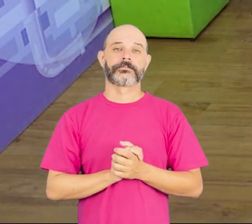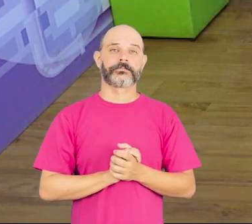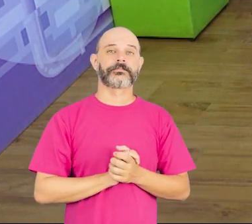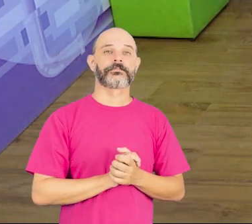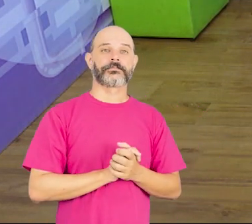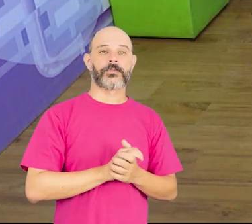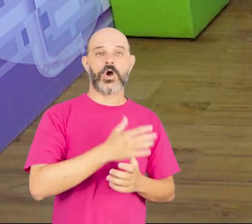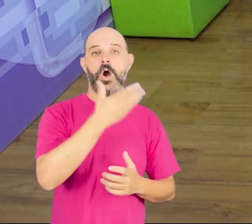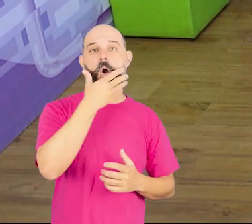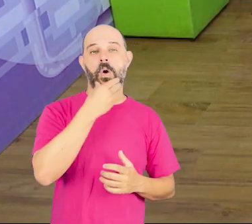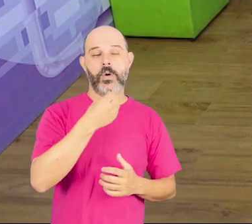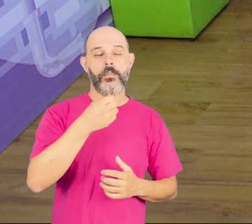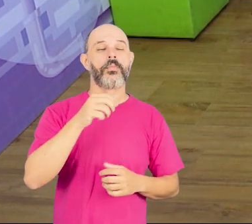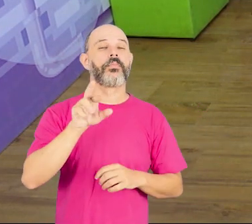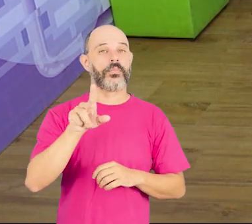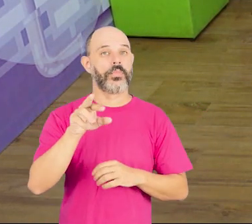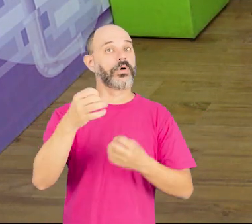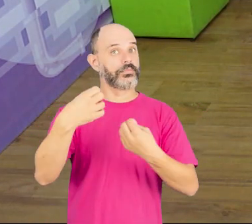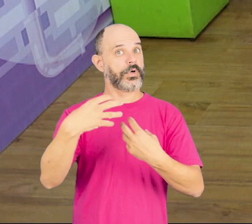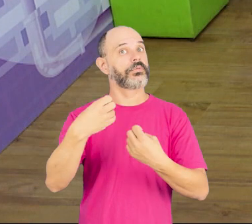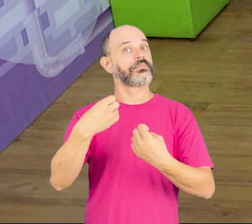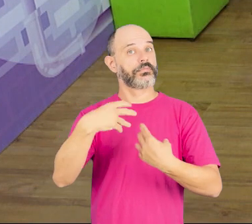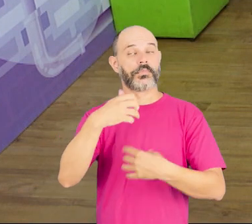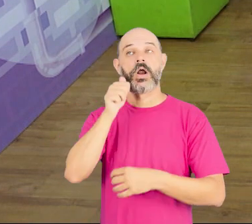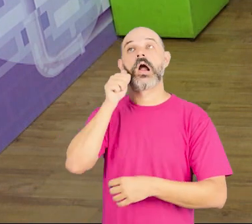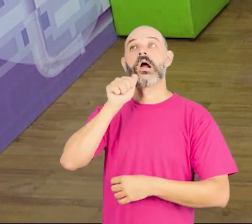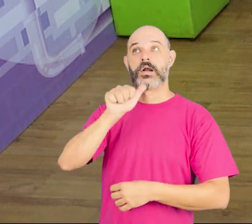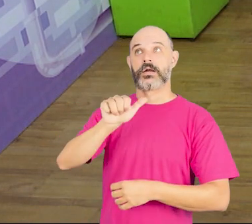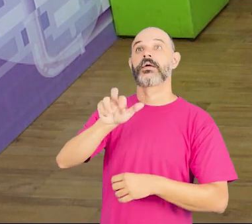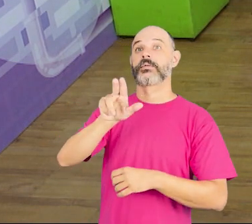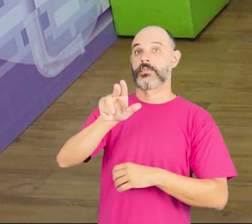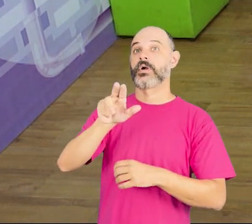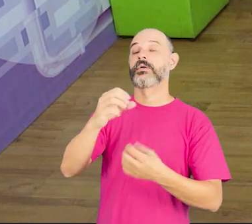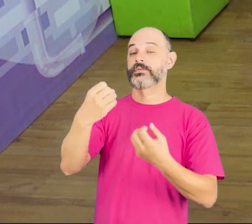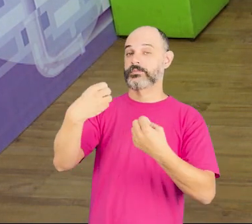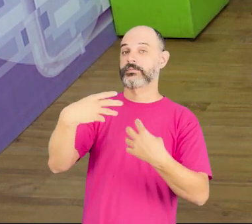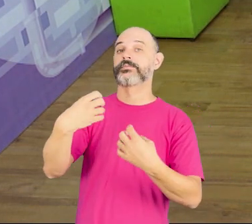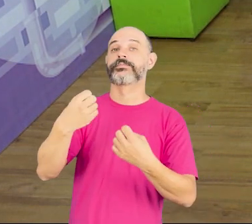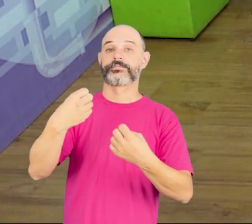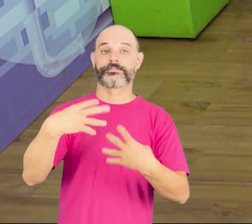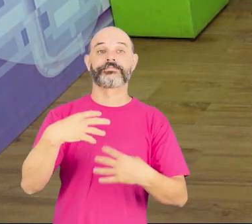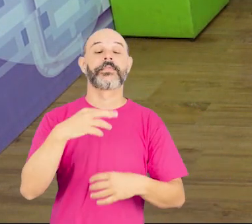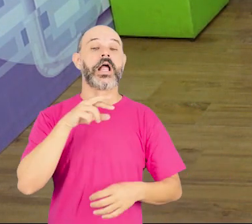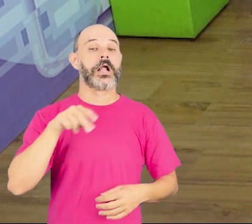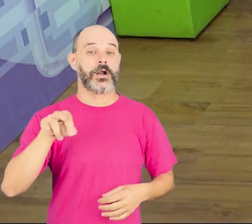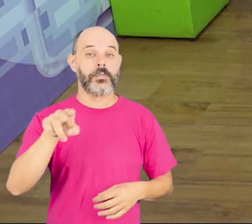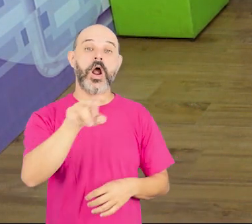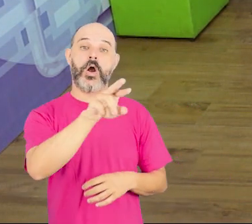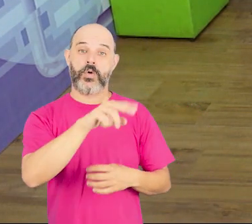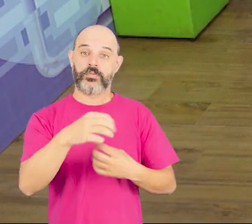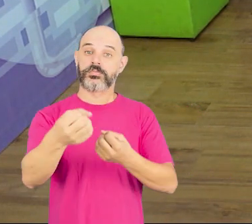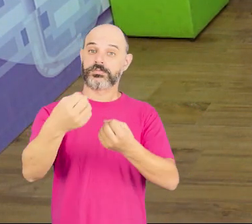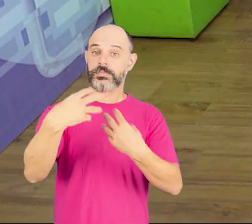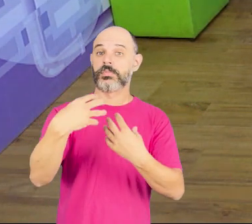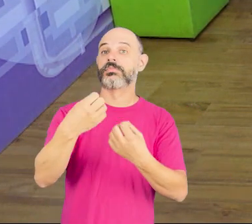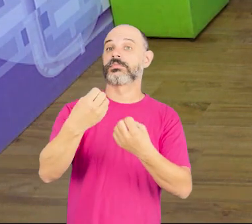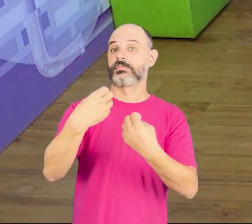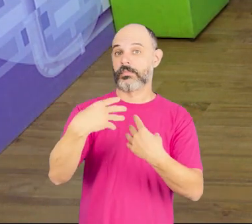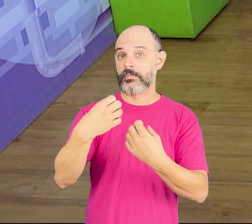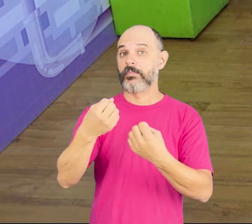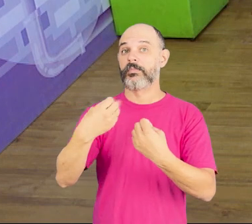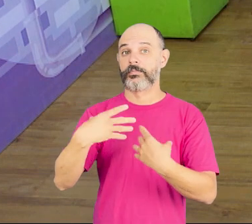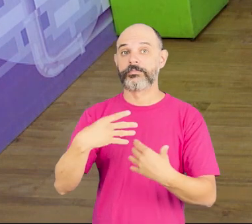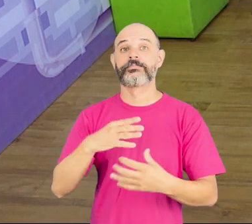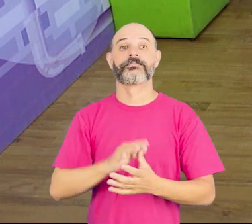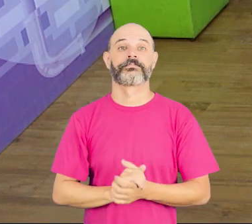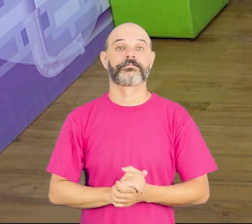irritar. O irmão vai nos ensinar, a irmã vai nos ensinar. Os irmãos vão nos ensinar, as